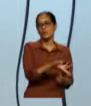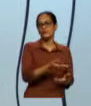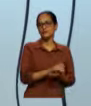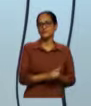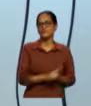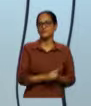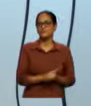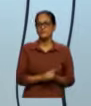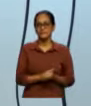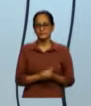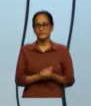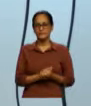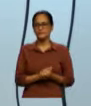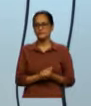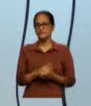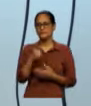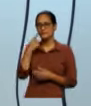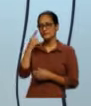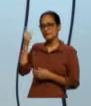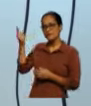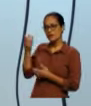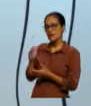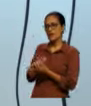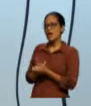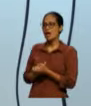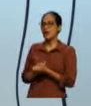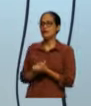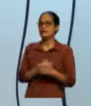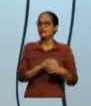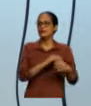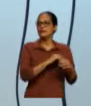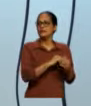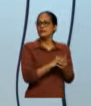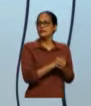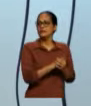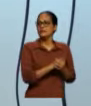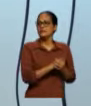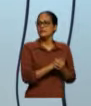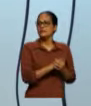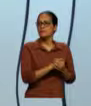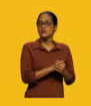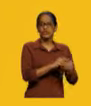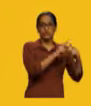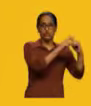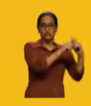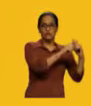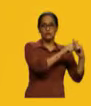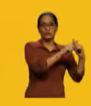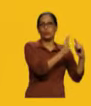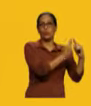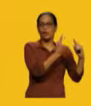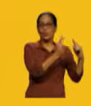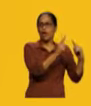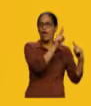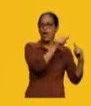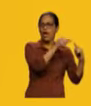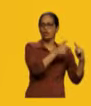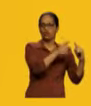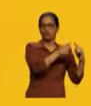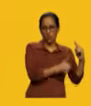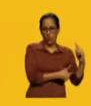12. Tracinhos na horizontal é 1.000 vezes 1.000, porque cada